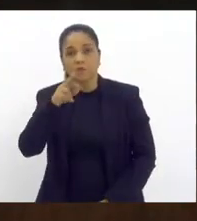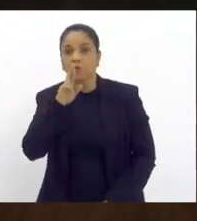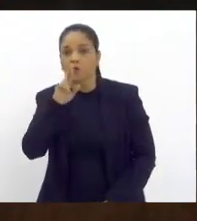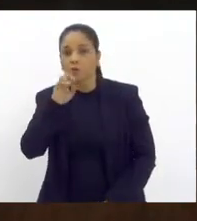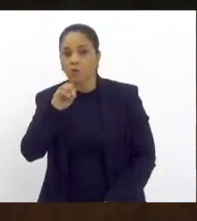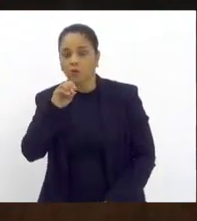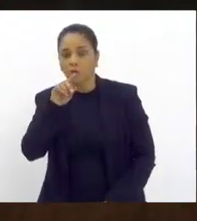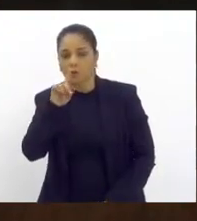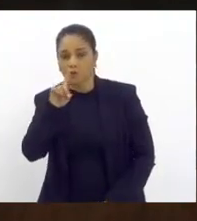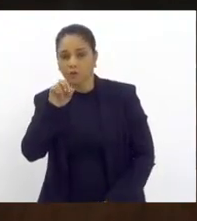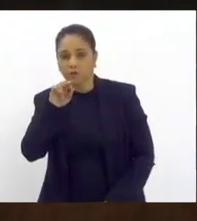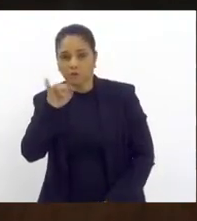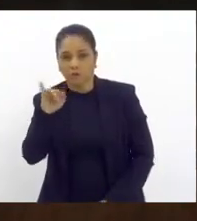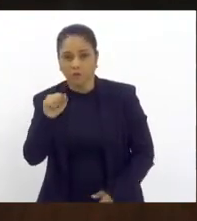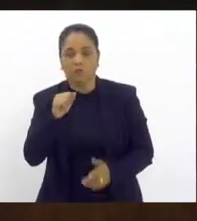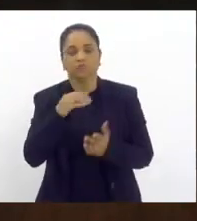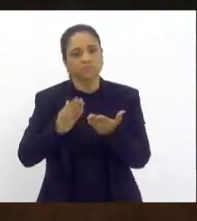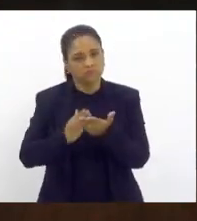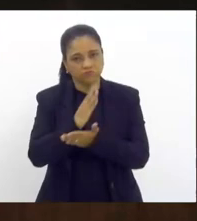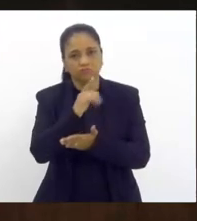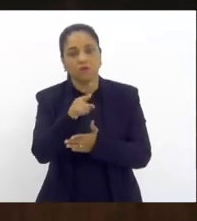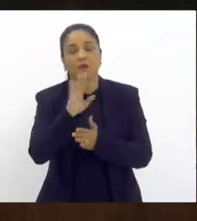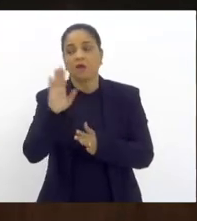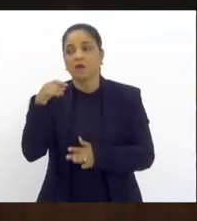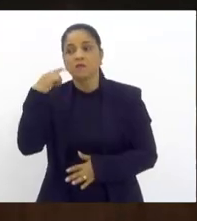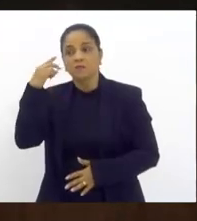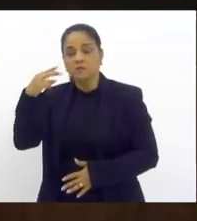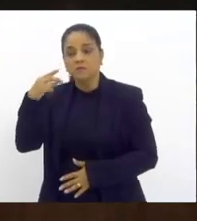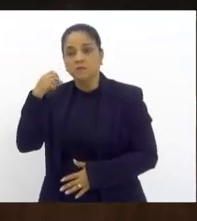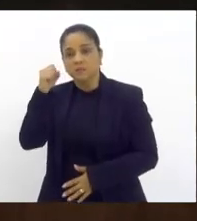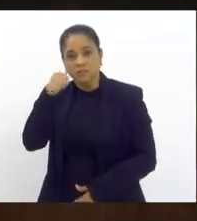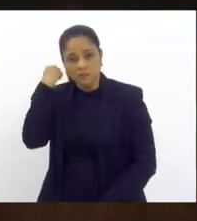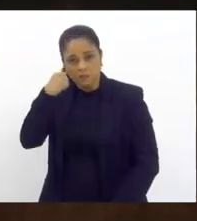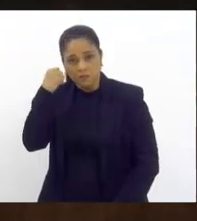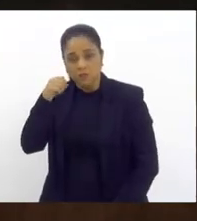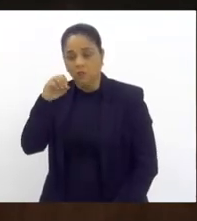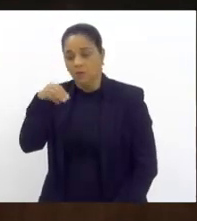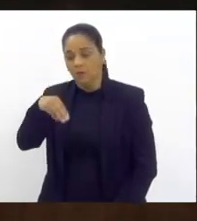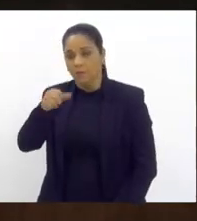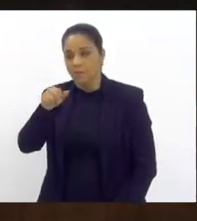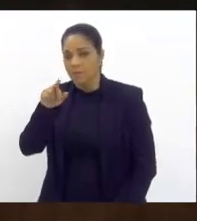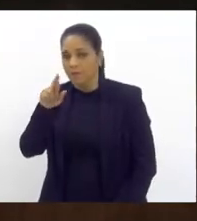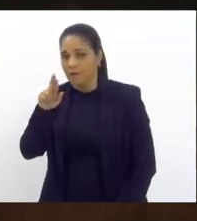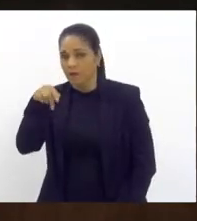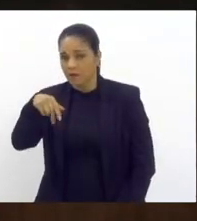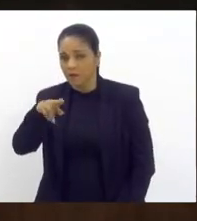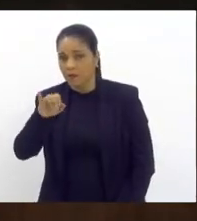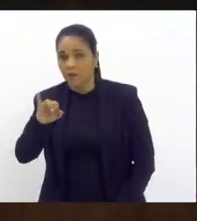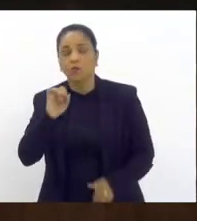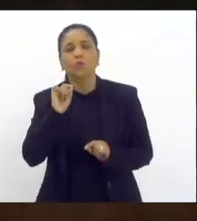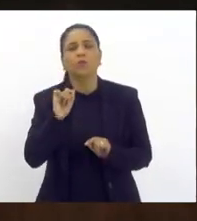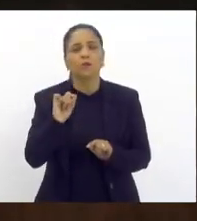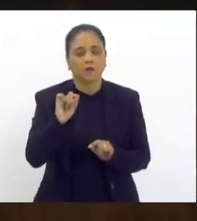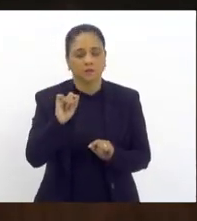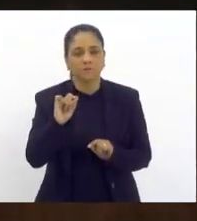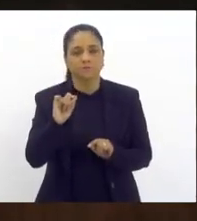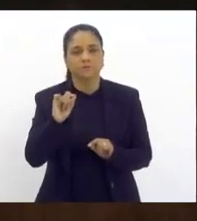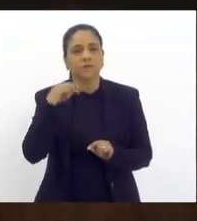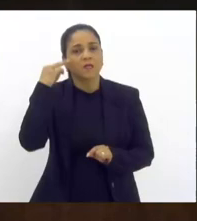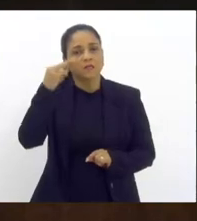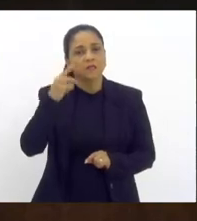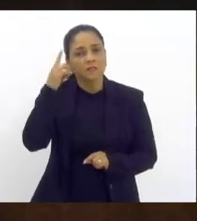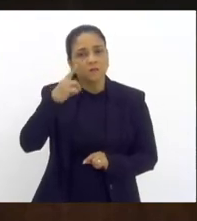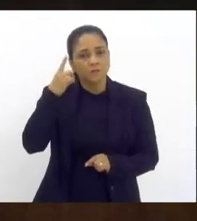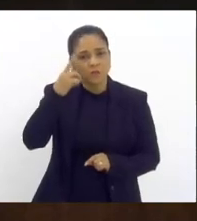é simplesmente o seguinte, senador Marquinho, que é considerar que os deputados reeleitos, que todos